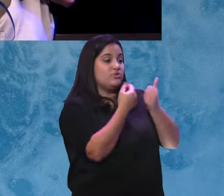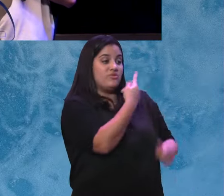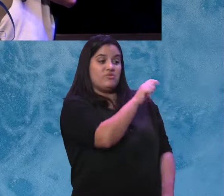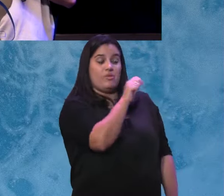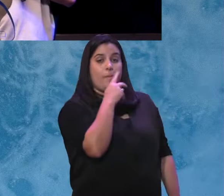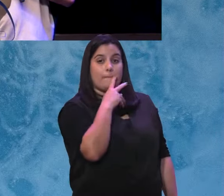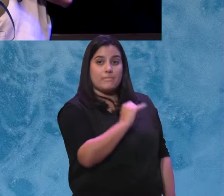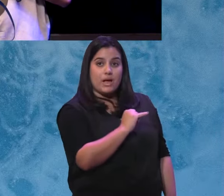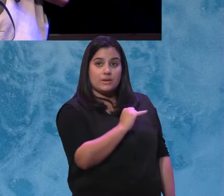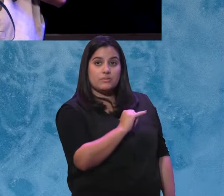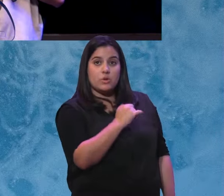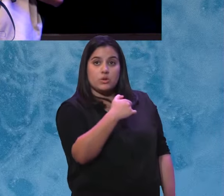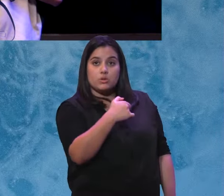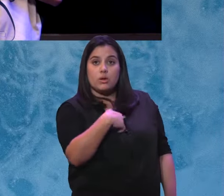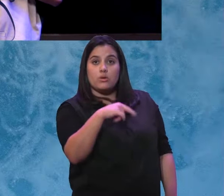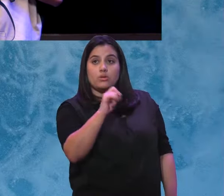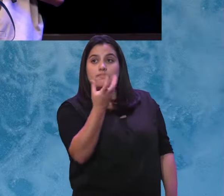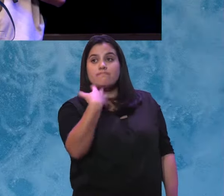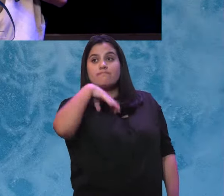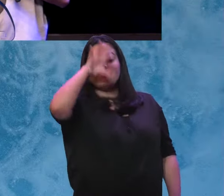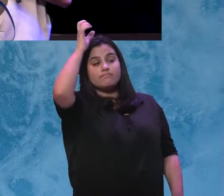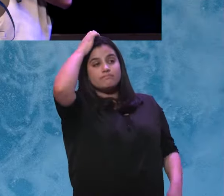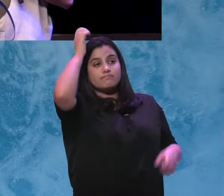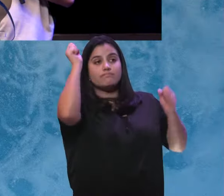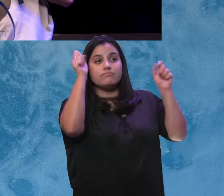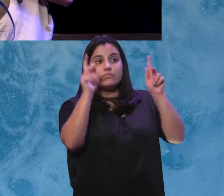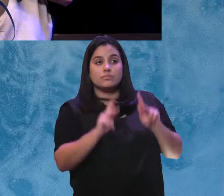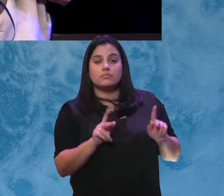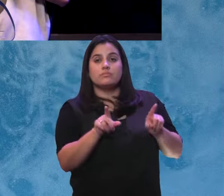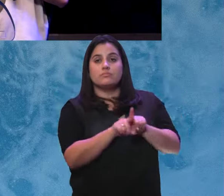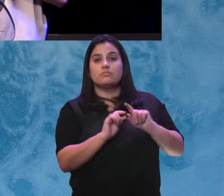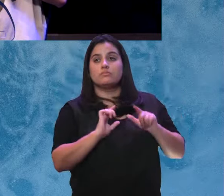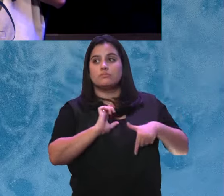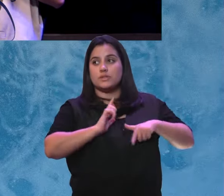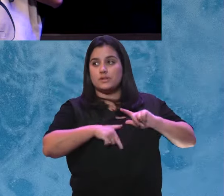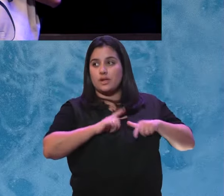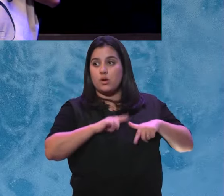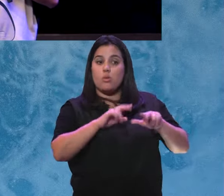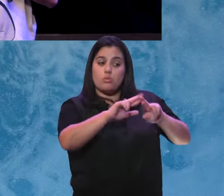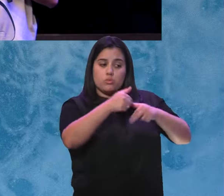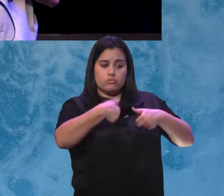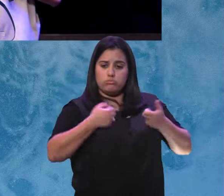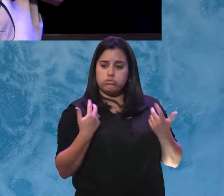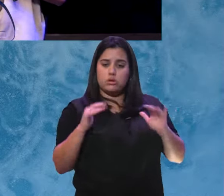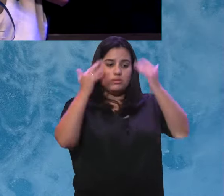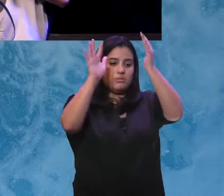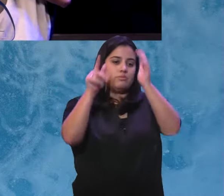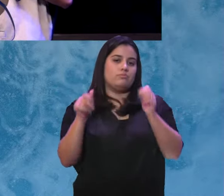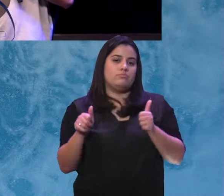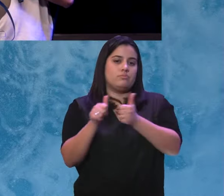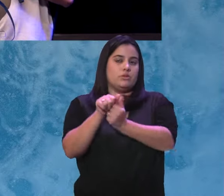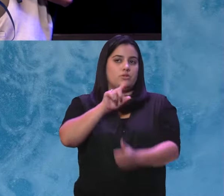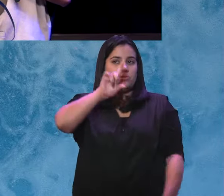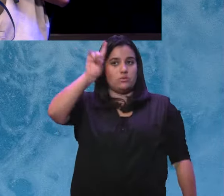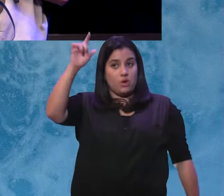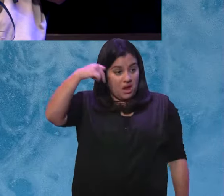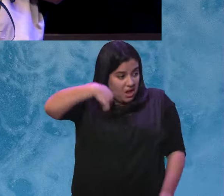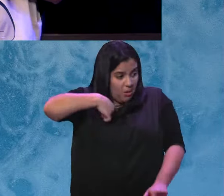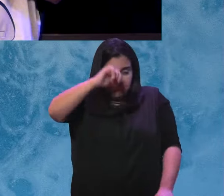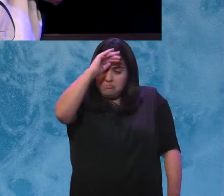quando me designou príncipe sobre o povo do Senhor, sobre Israel. Por isso celebrarei diante do Senhor. Eu me rebaixarei